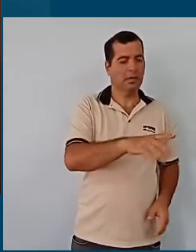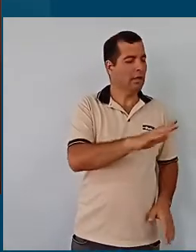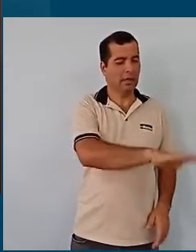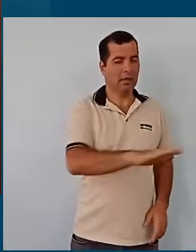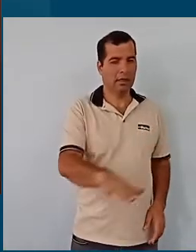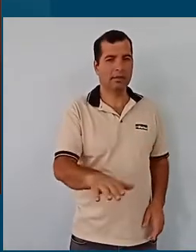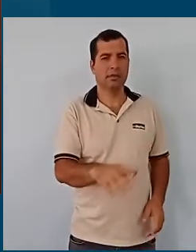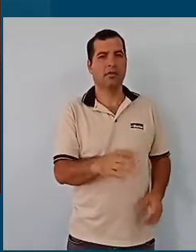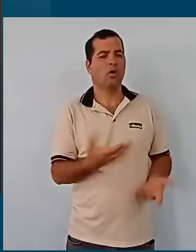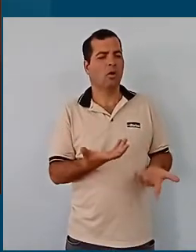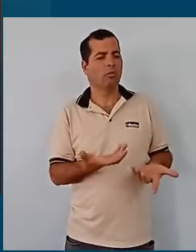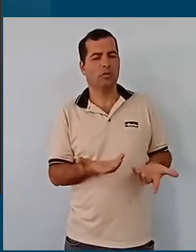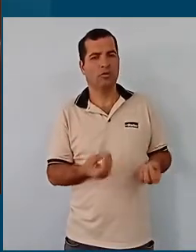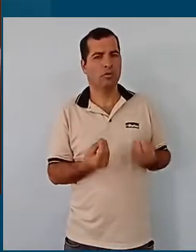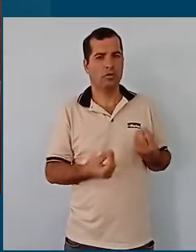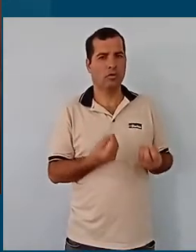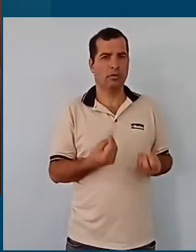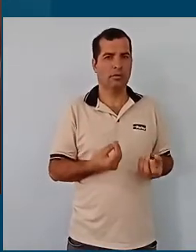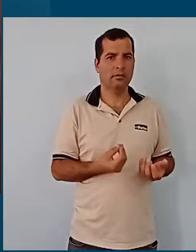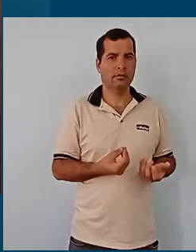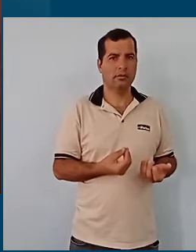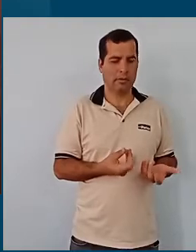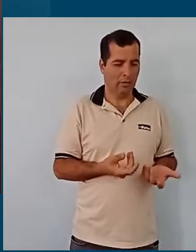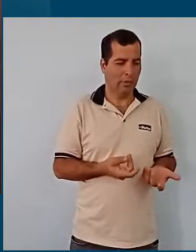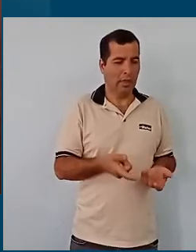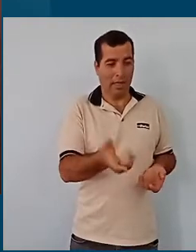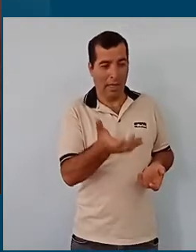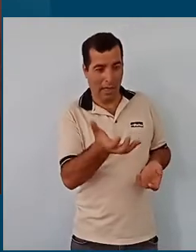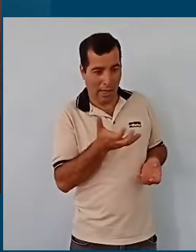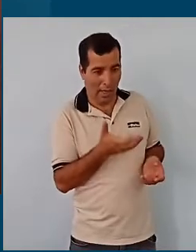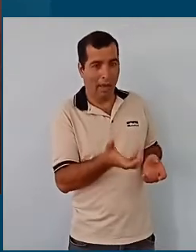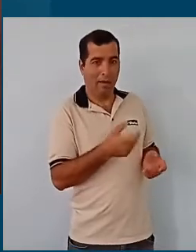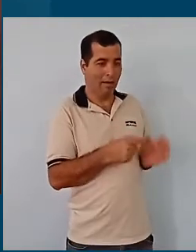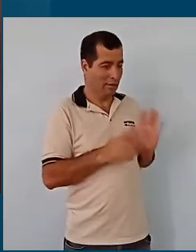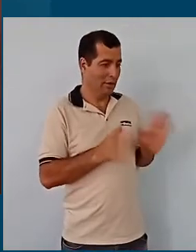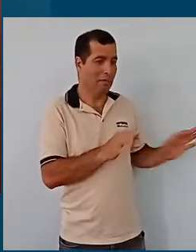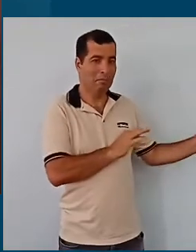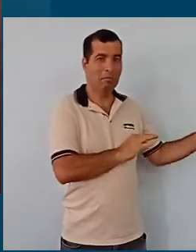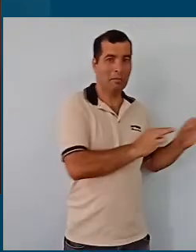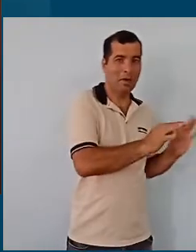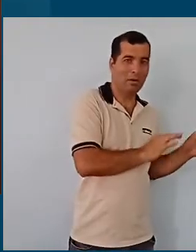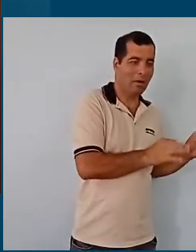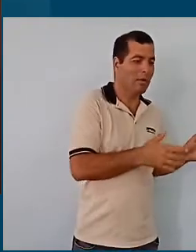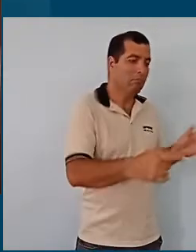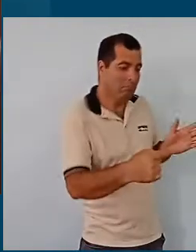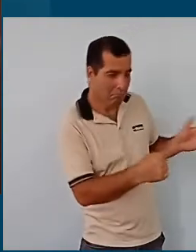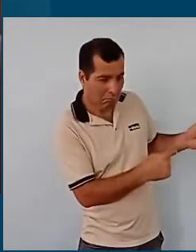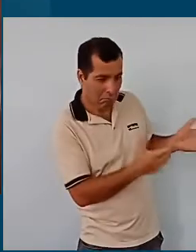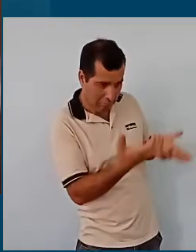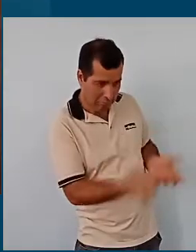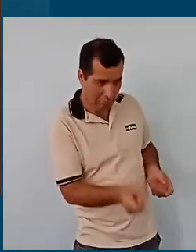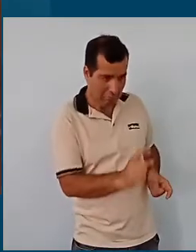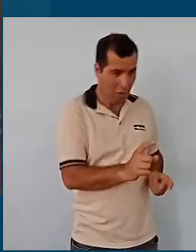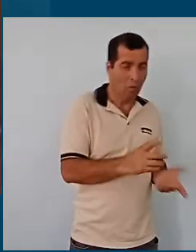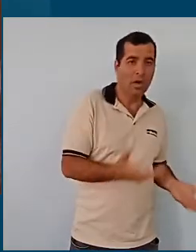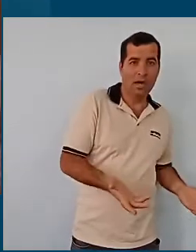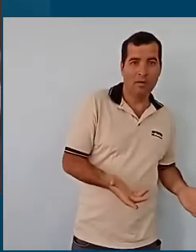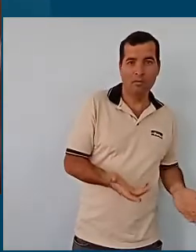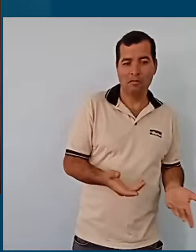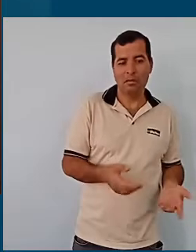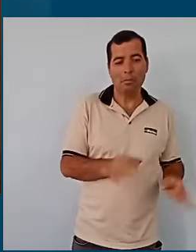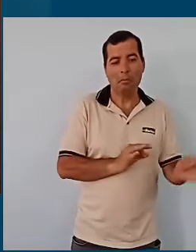as crianças, de como ele vai encantar os seus alunos com aquilo que ele pretende apresentar. Mas ele torna esse processo